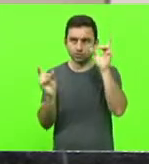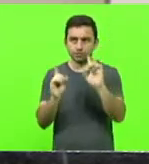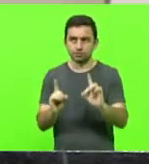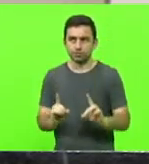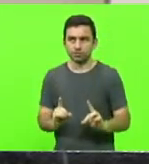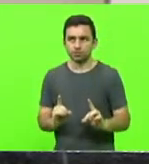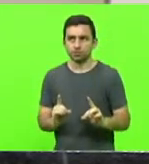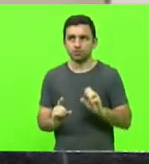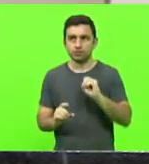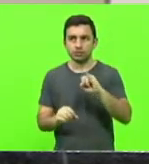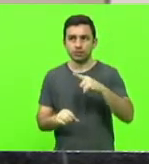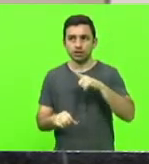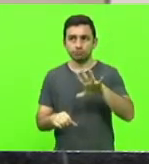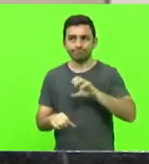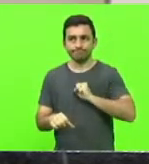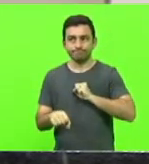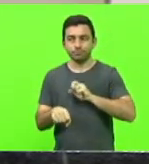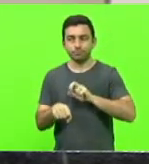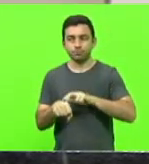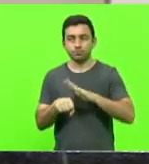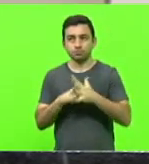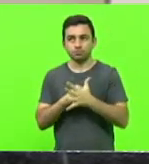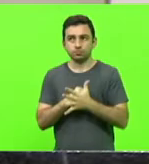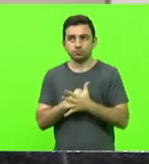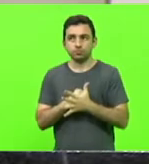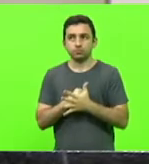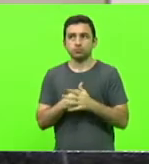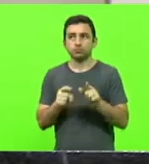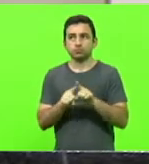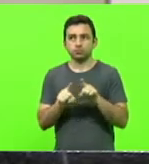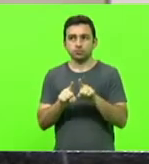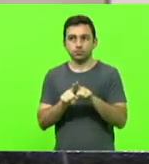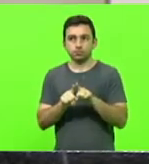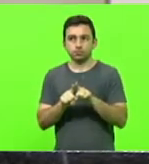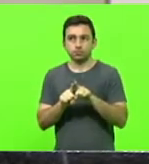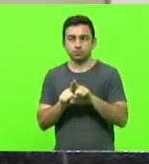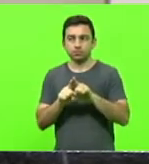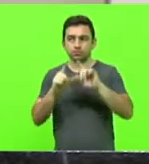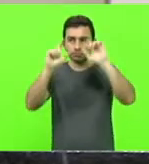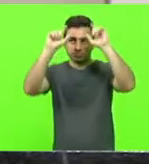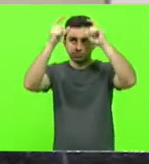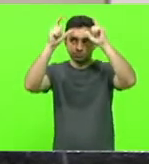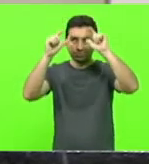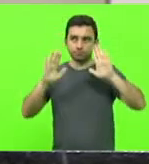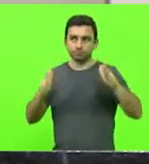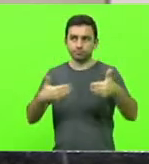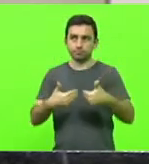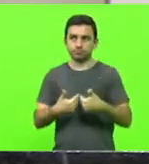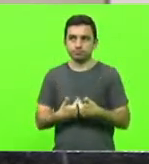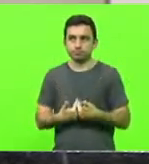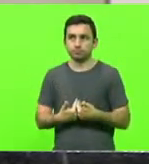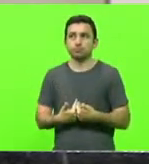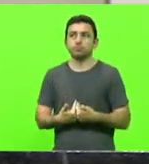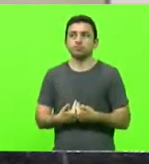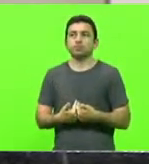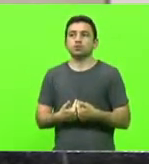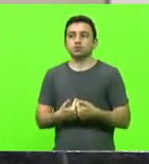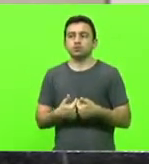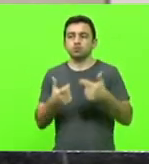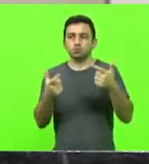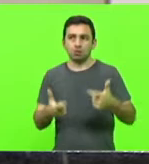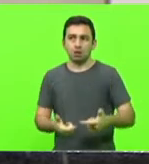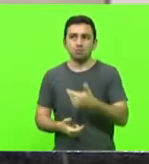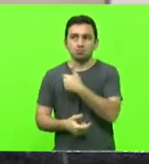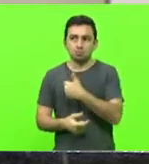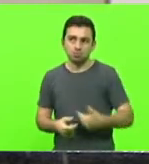de Covid-19, incluída a portadora de transtorno do espectro autista, nas redes públicas ou